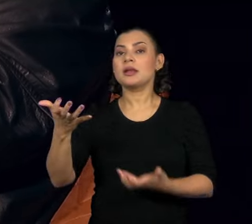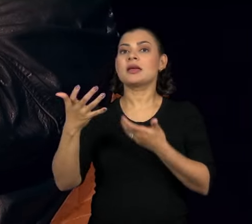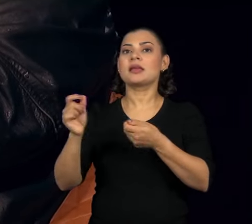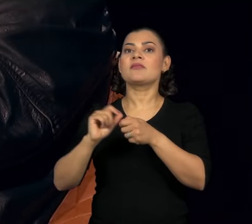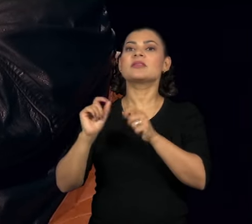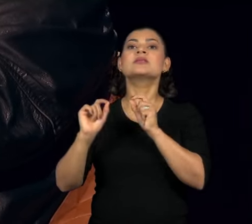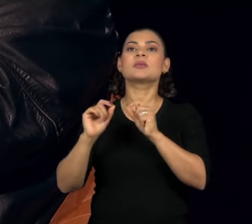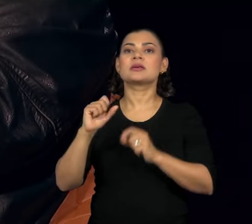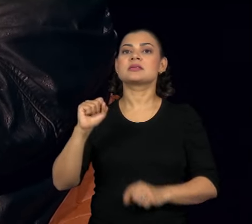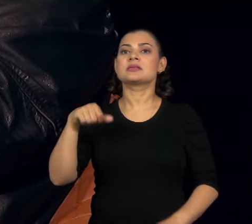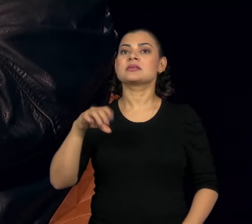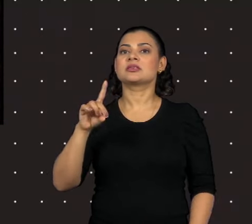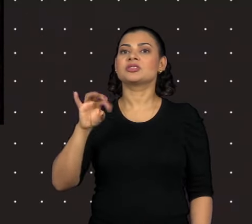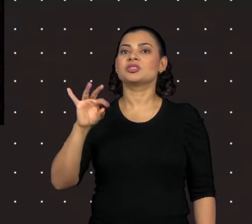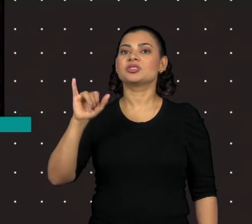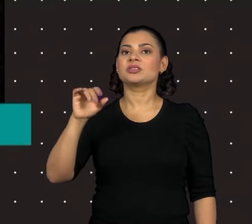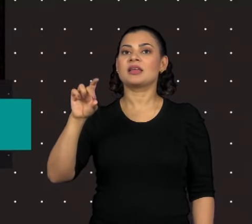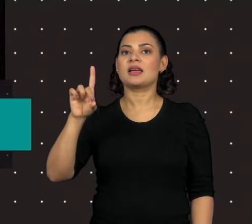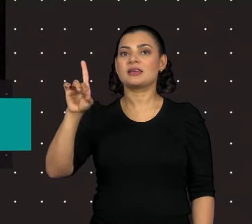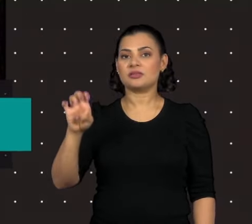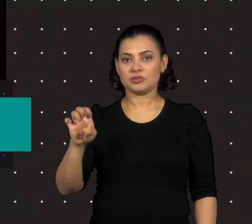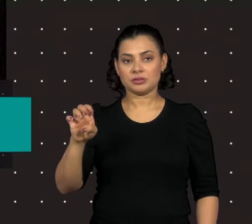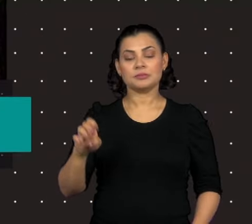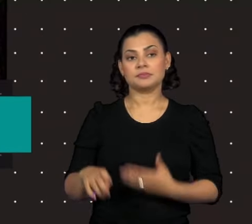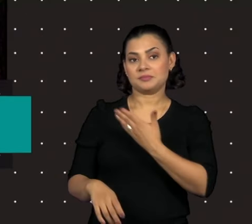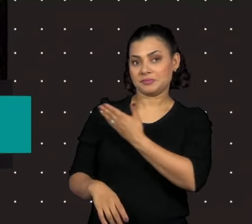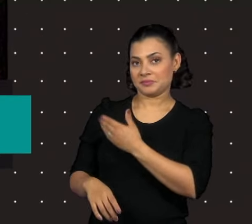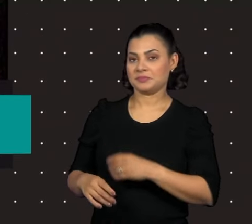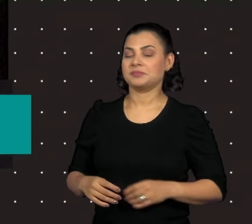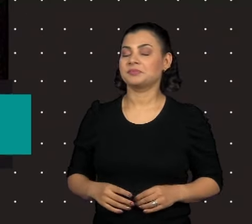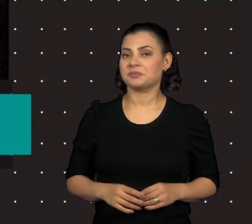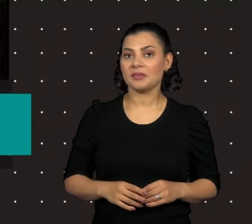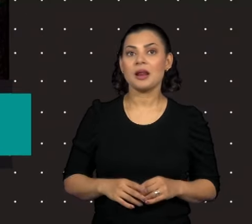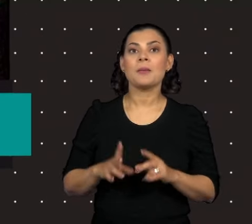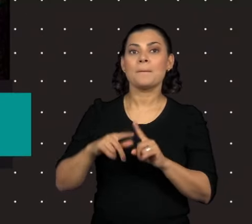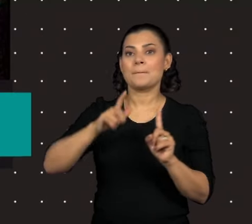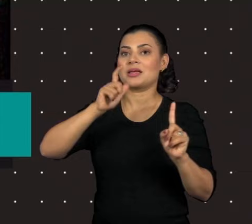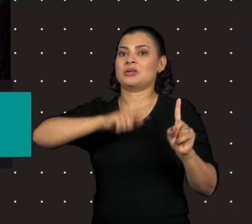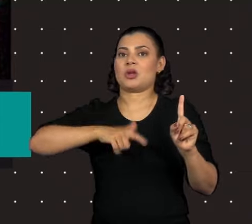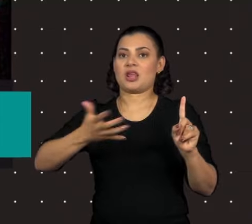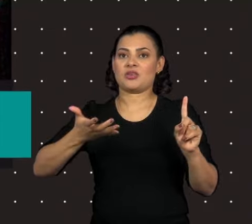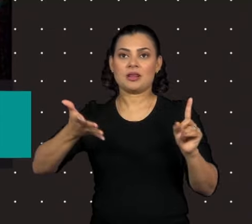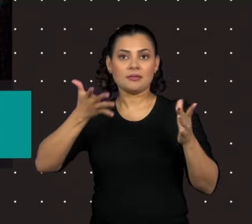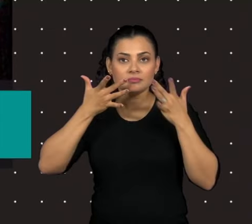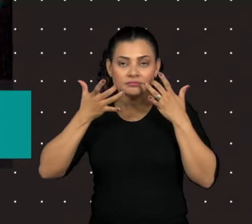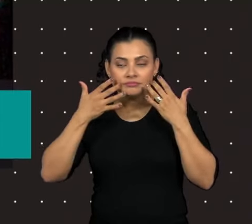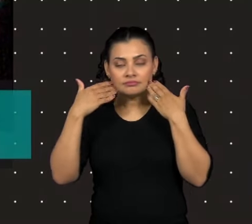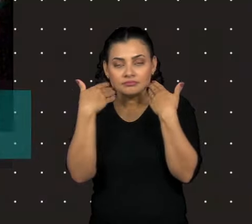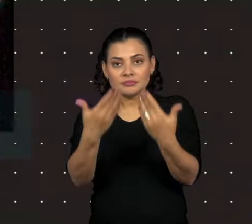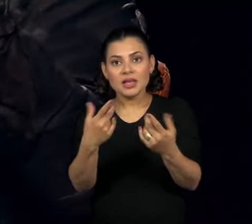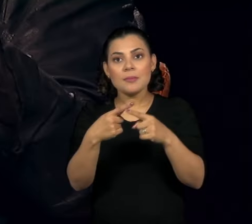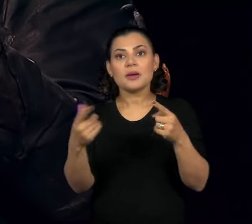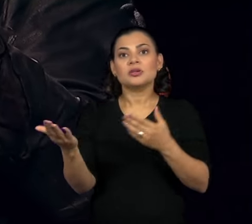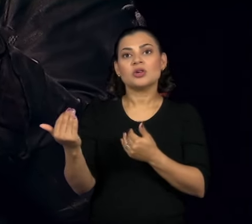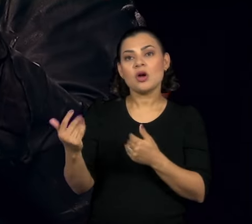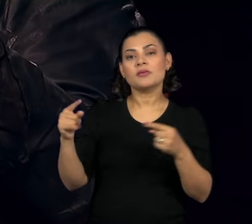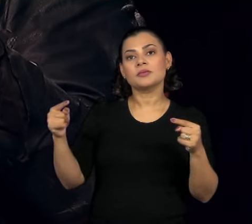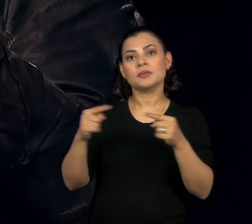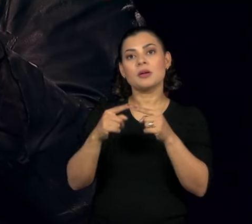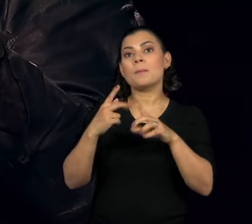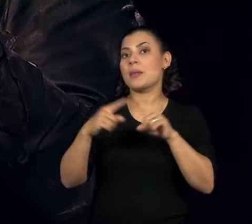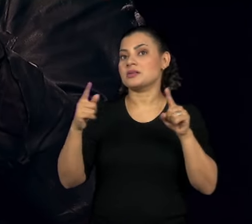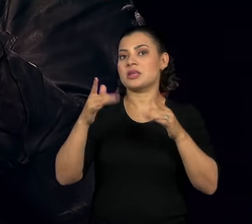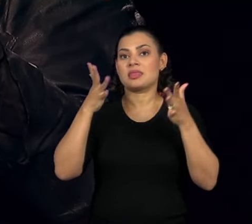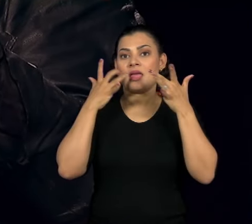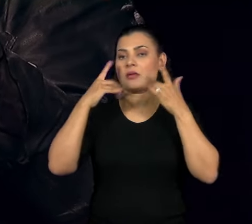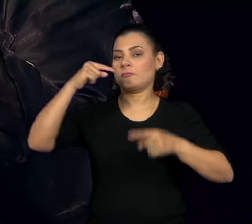o Santidade do Zé Vicente. Uhum. Fizesse o personagem que ele queria ter feito como ator quando jovem, não pôde fazer, porque a peça foi